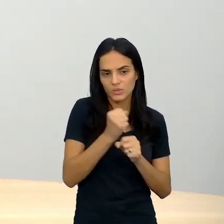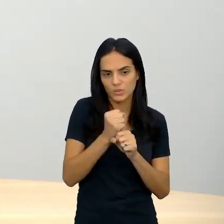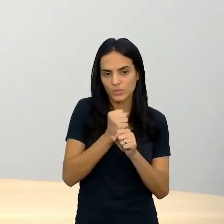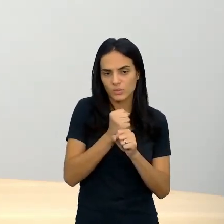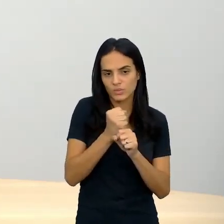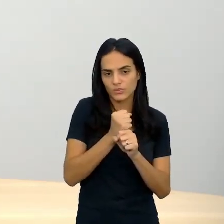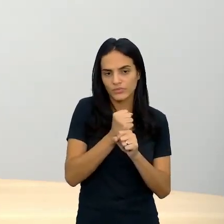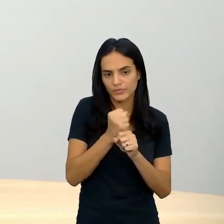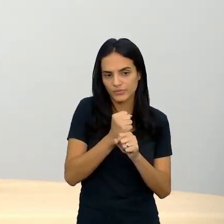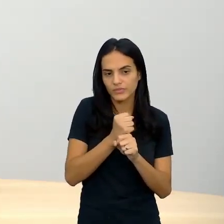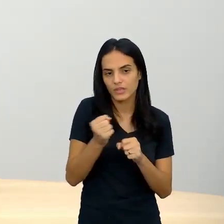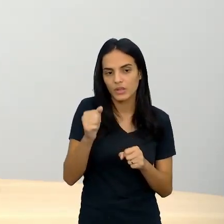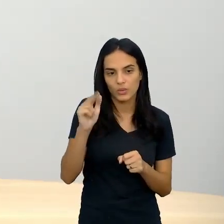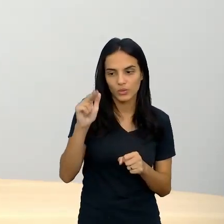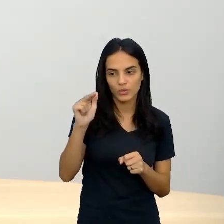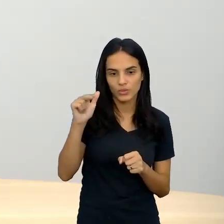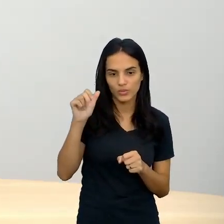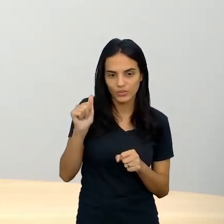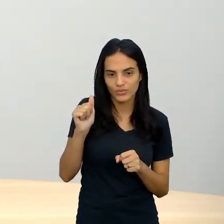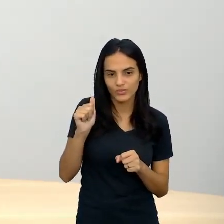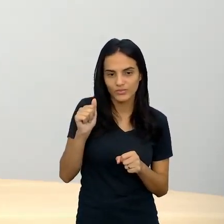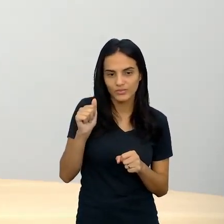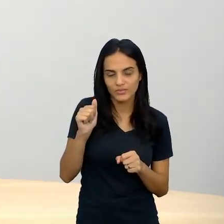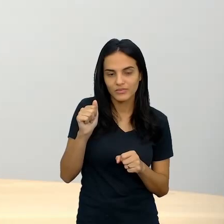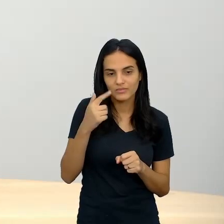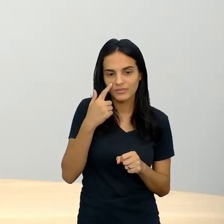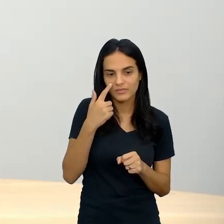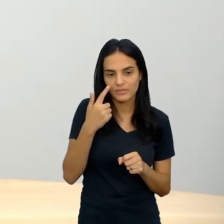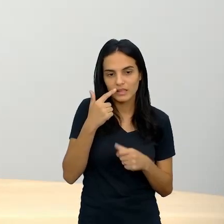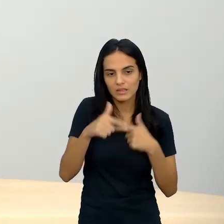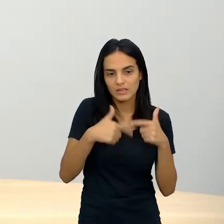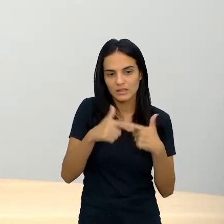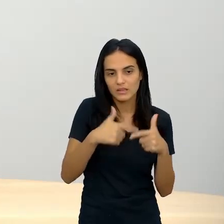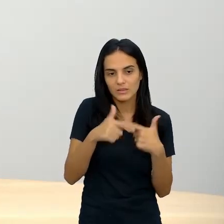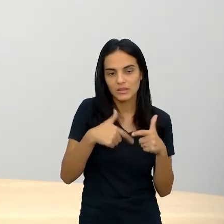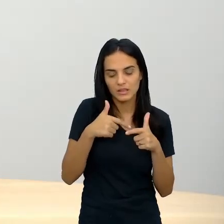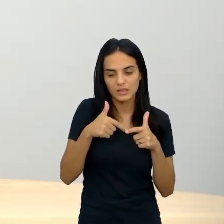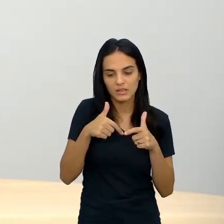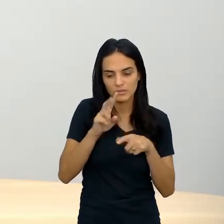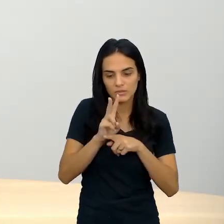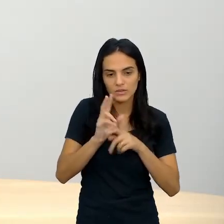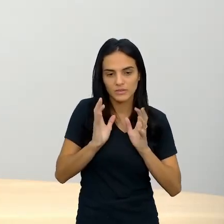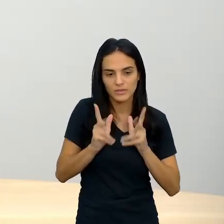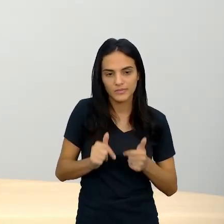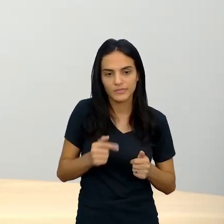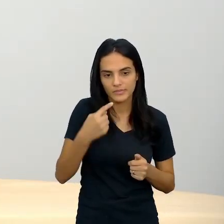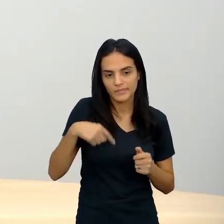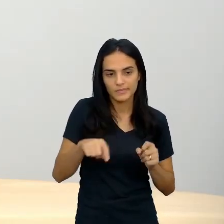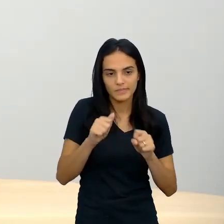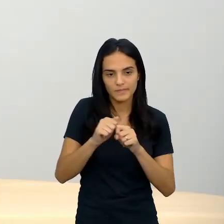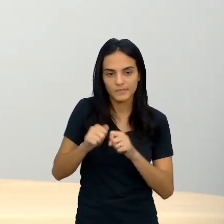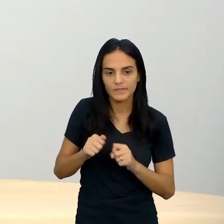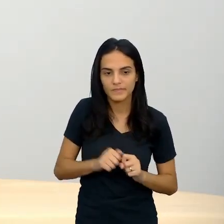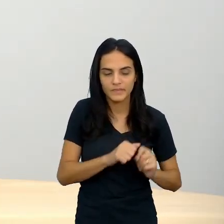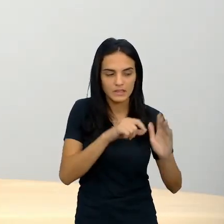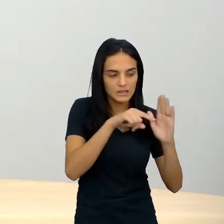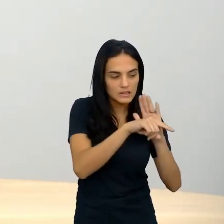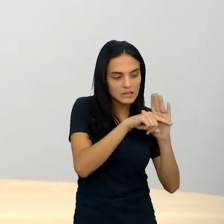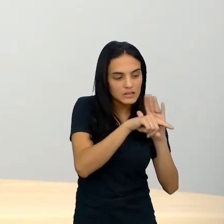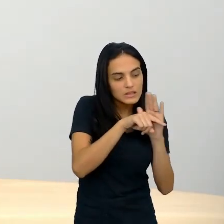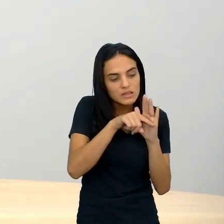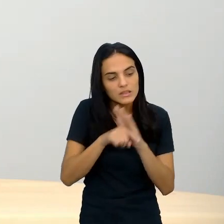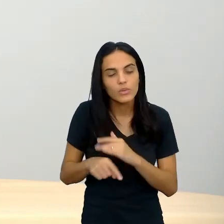então, além de, nunca parei de dar aula, tá? Então, eu trabalhei lá e a gente, quando fazia essas inspeções,